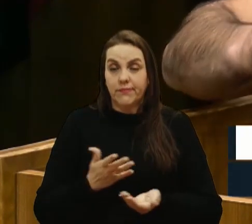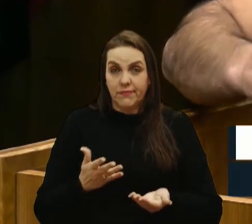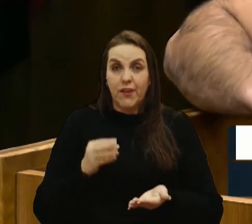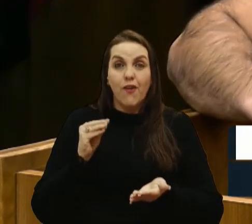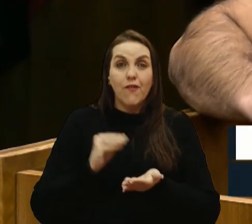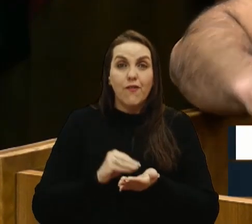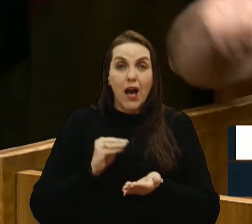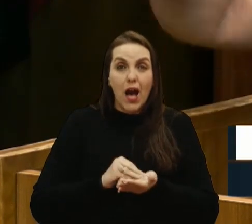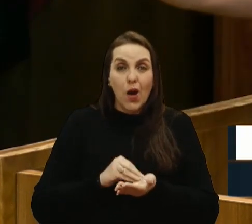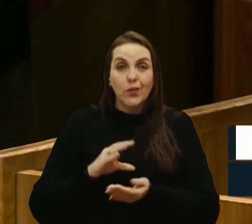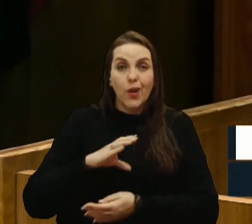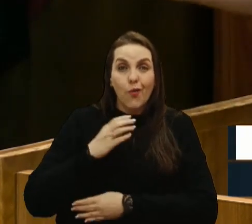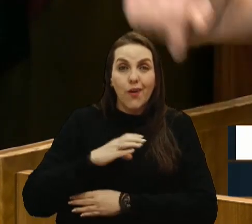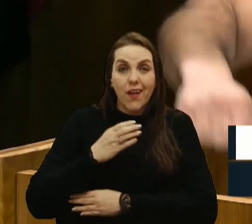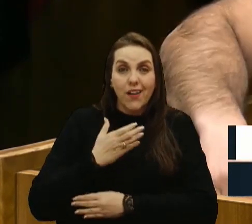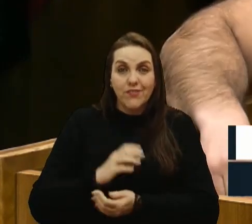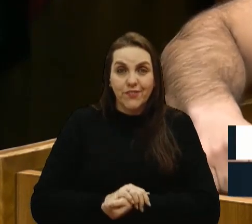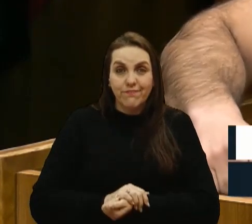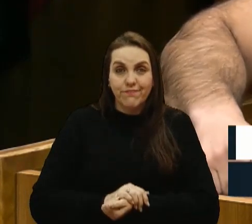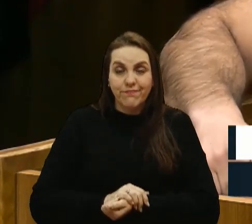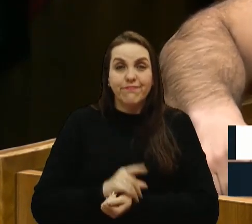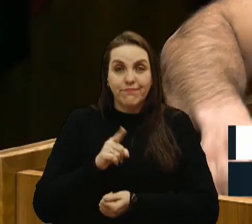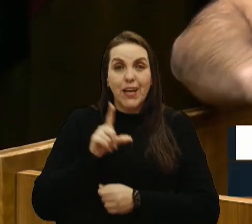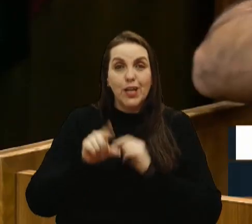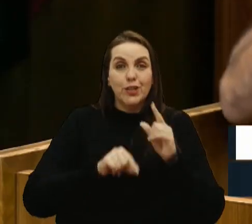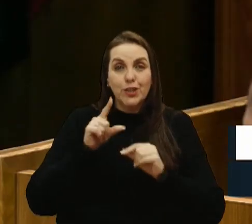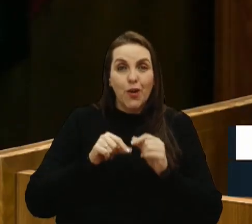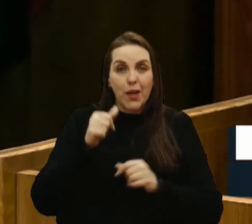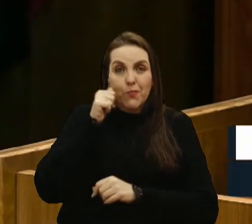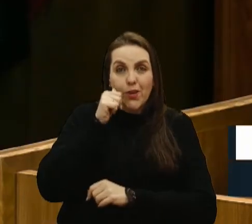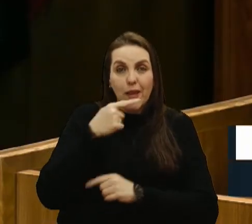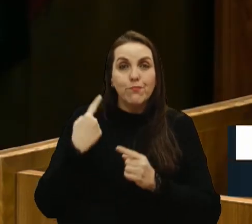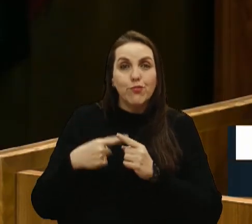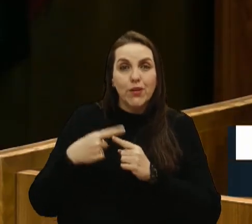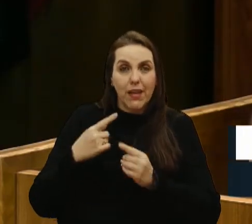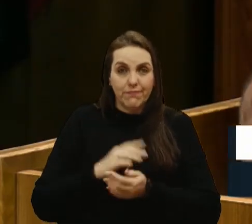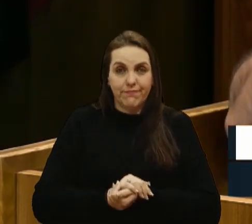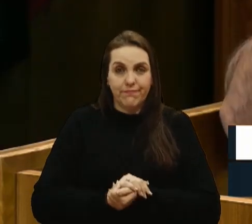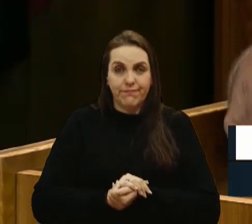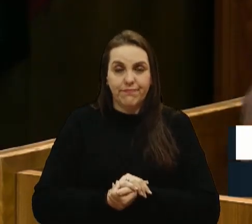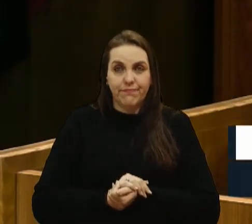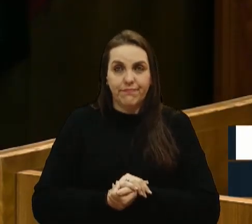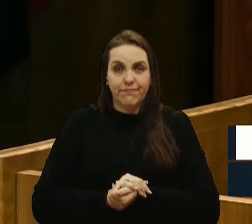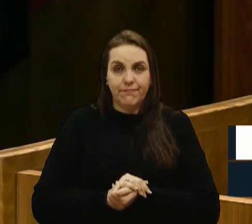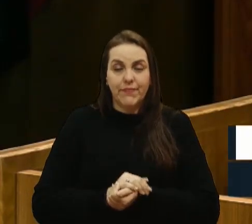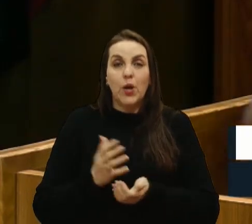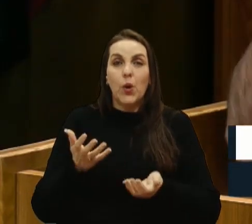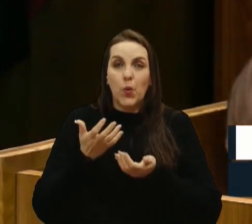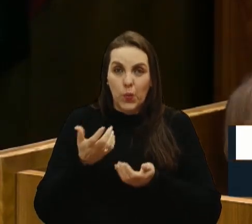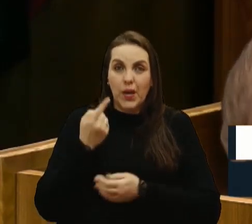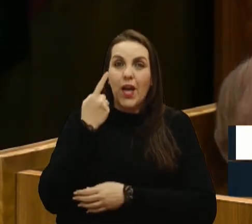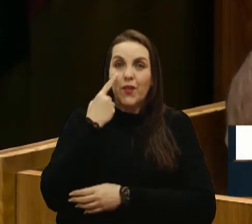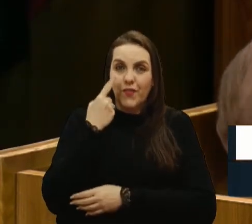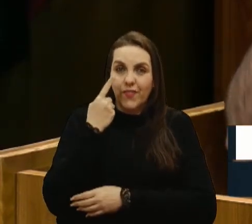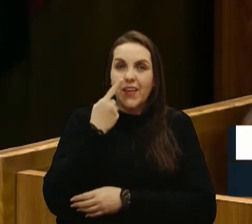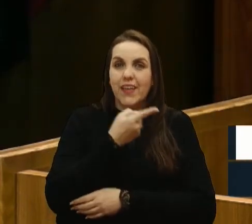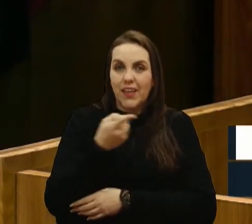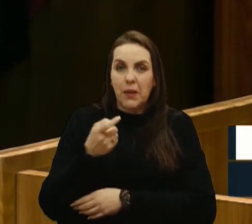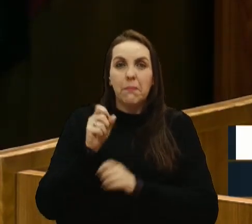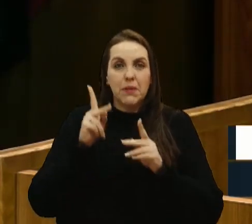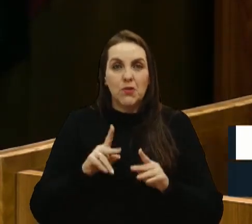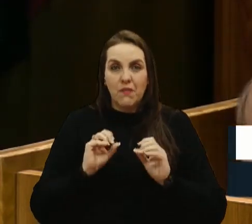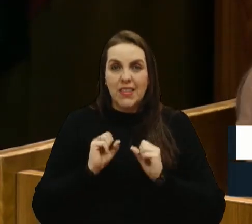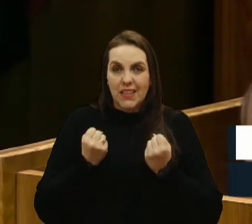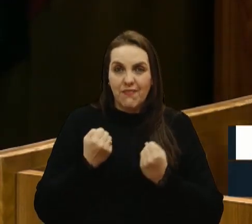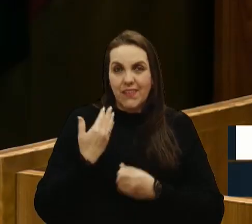Falta de coragem. Por que ele escolhe as mulheres? E eu quero ver, para eu concluir, e eu quero ver quem que vai defender